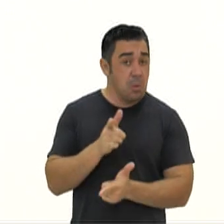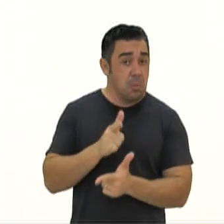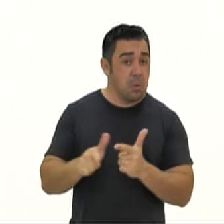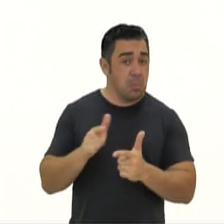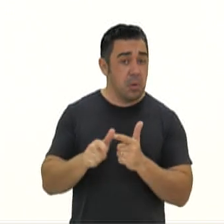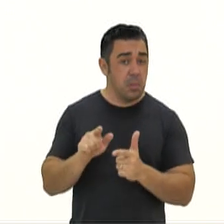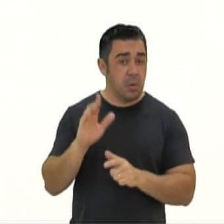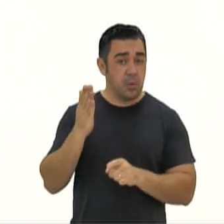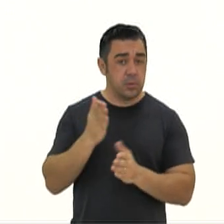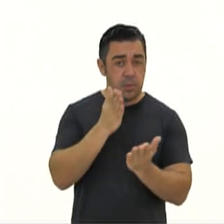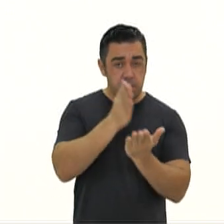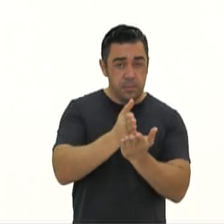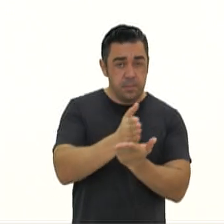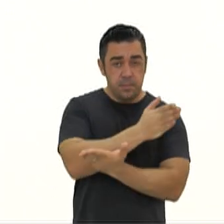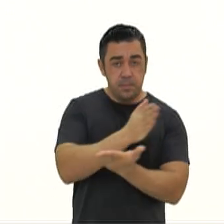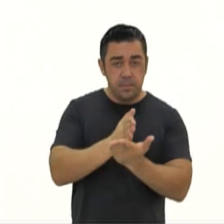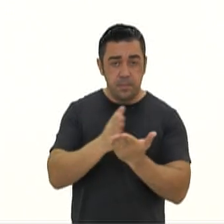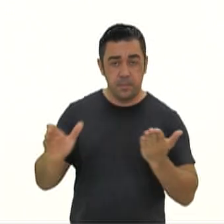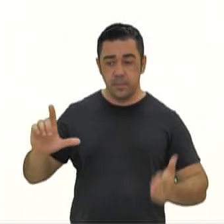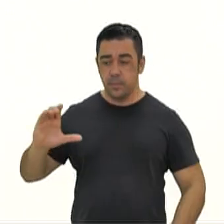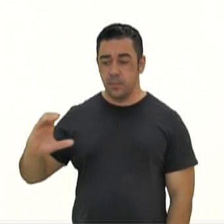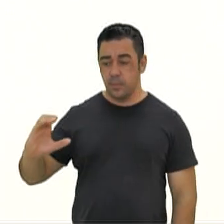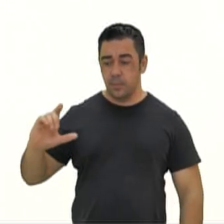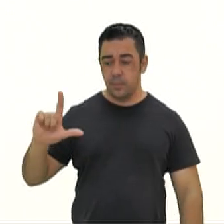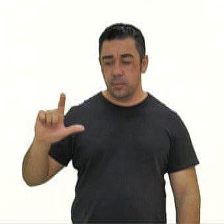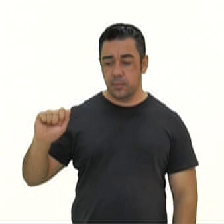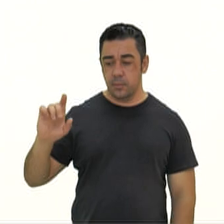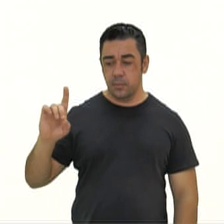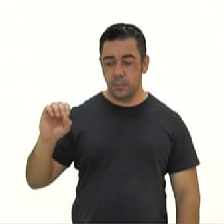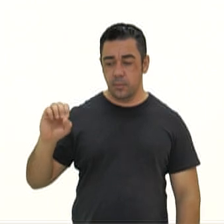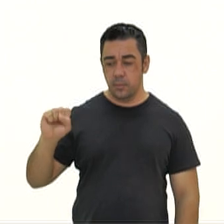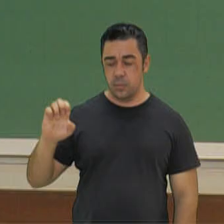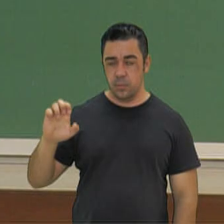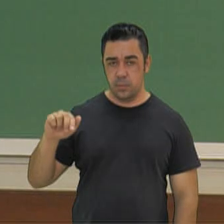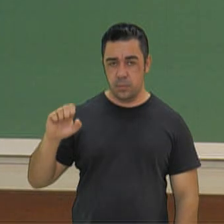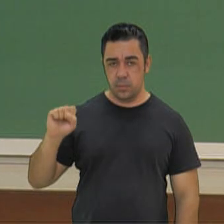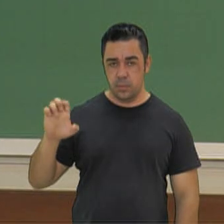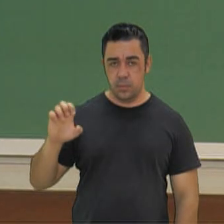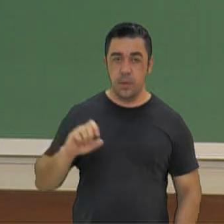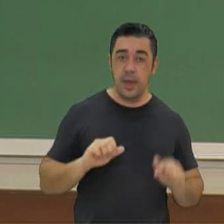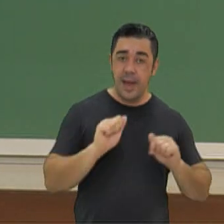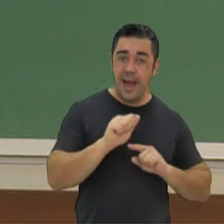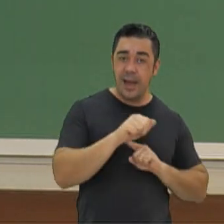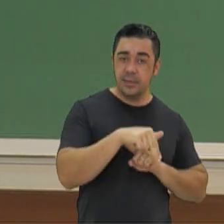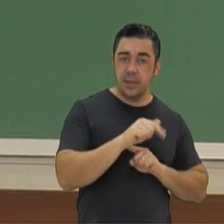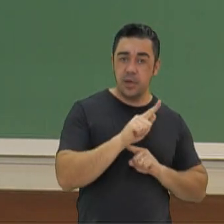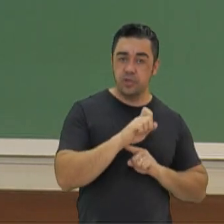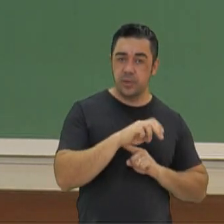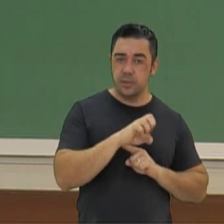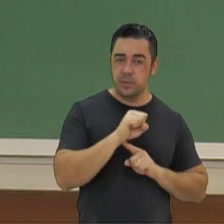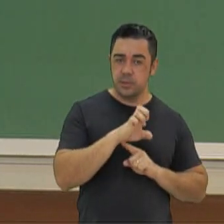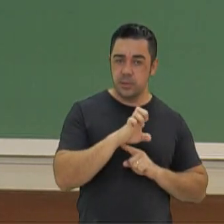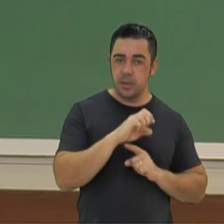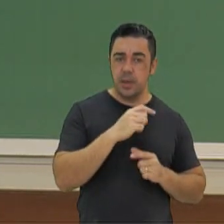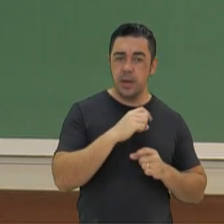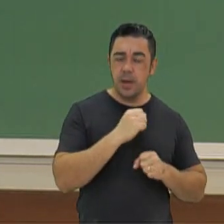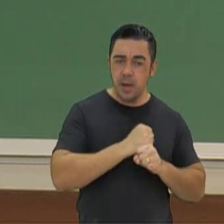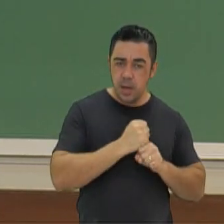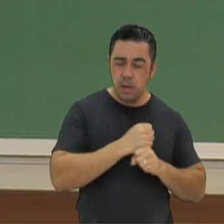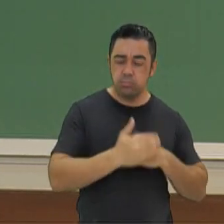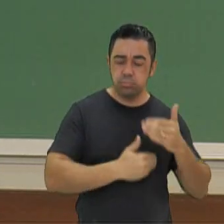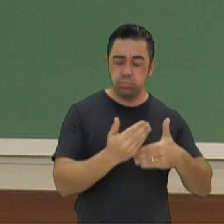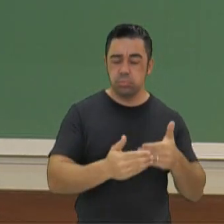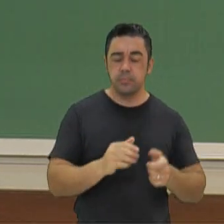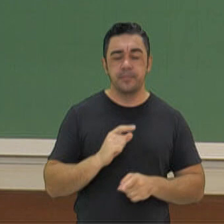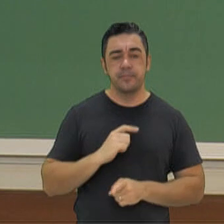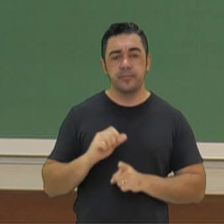chamar de cladogênese. Tá? Então, anagênese é o tempo que vai passando e cladogênese é quando surge,